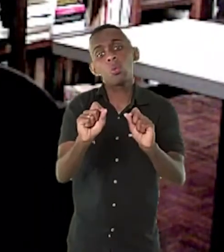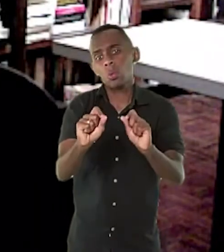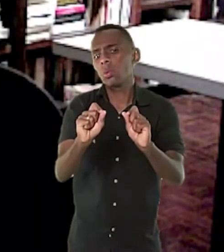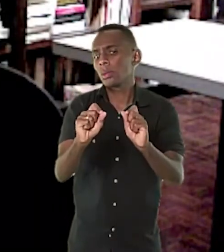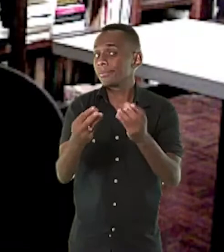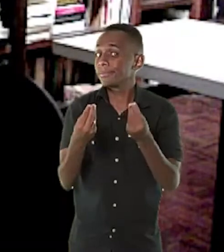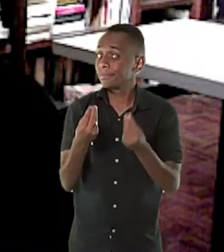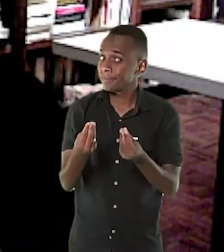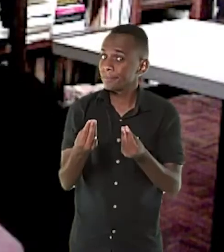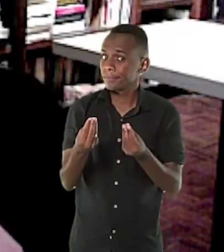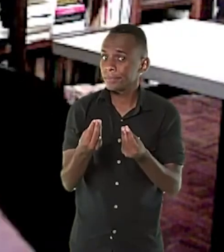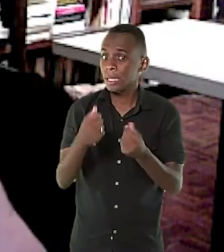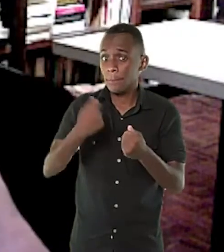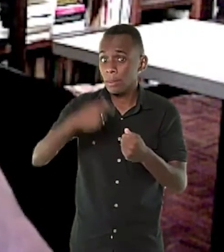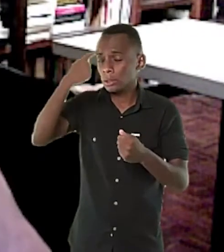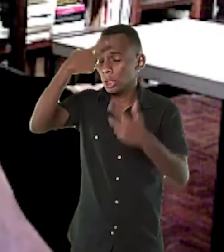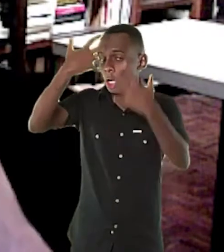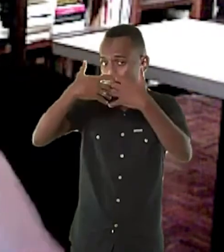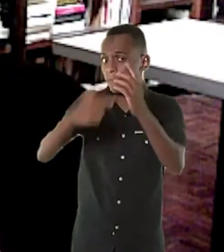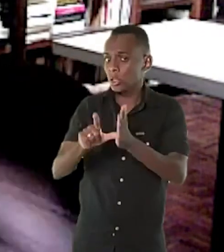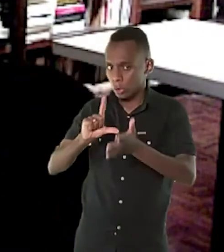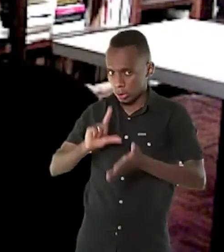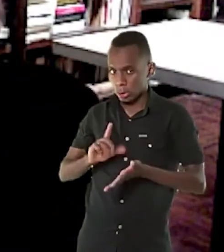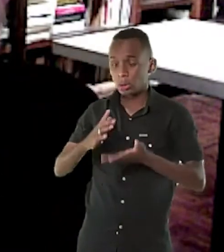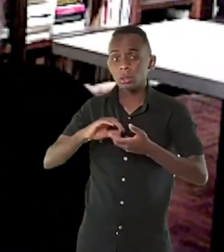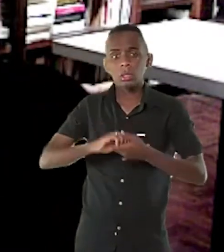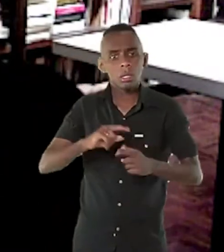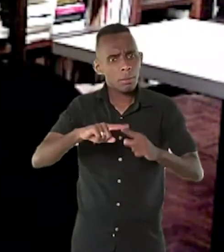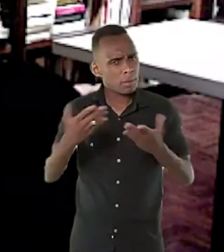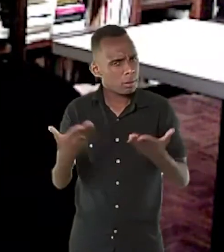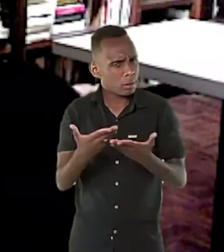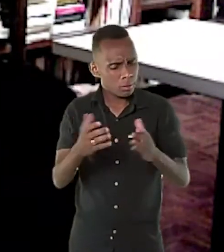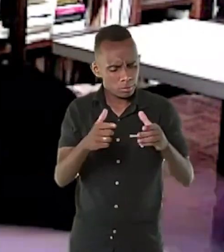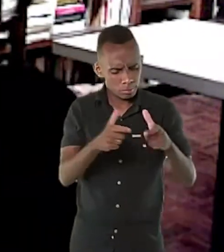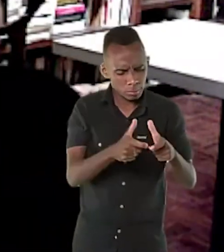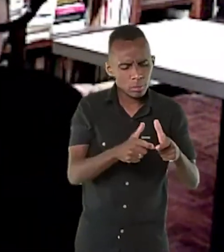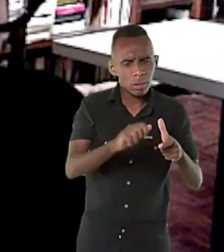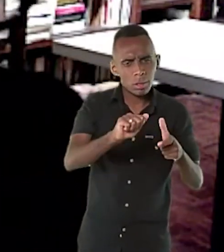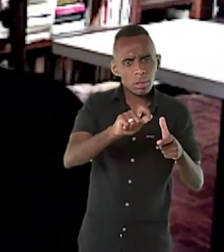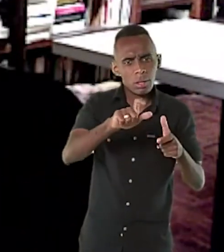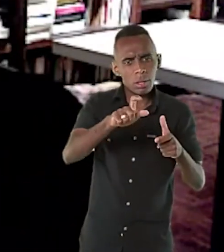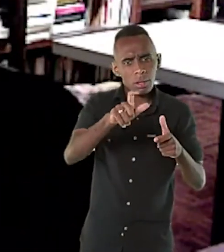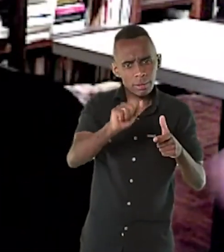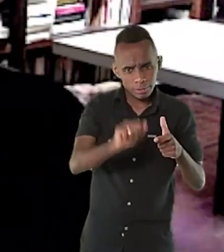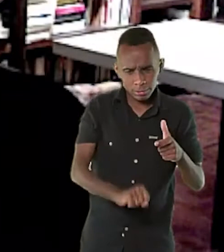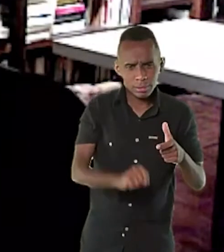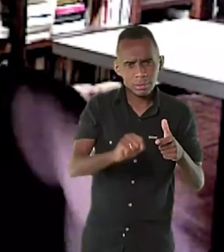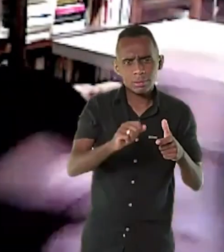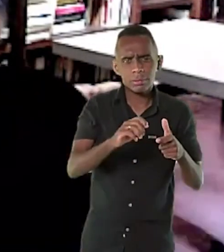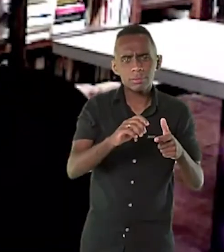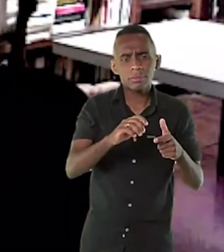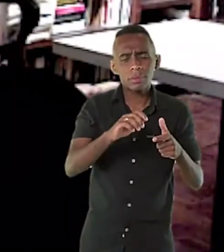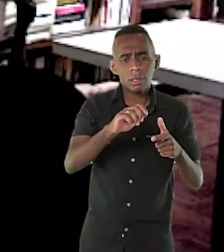séria a se fazer. Né? Agora, Alexa é realmente